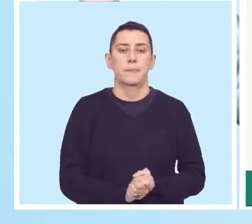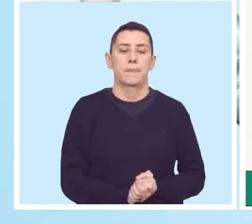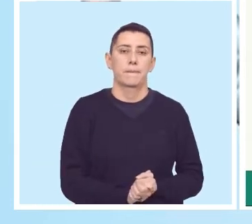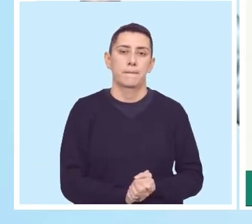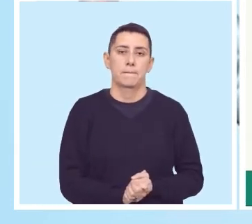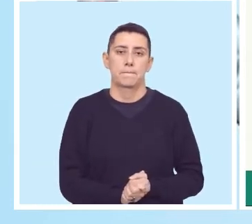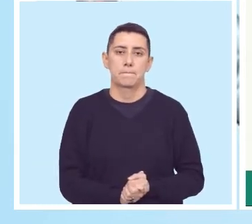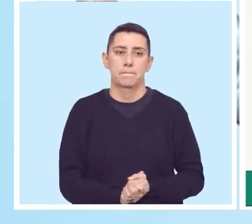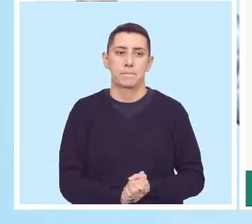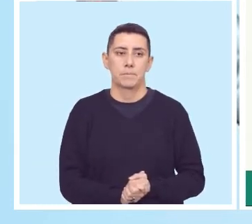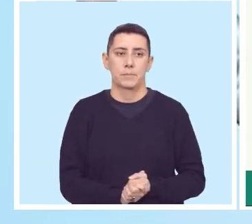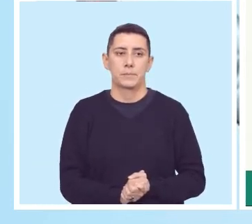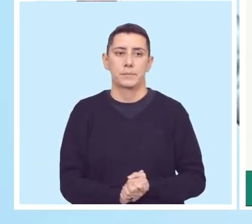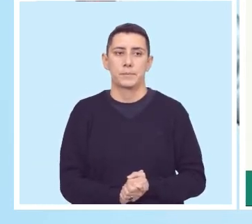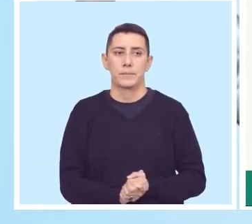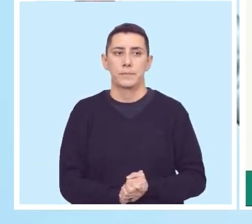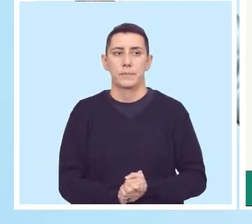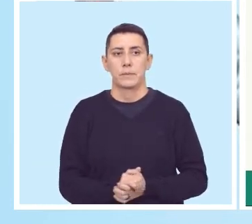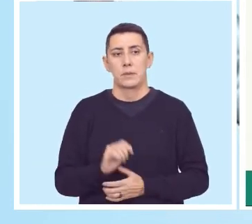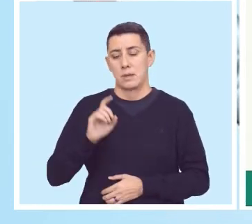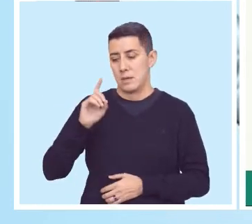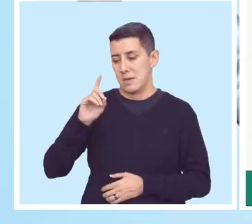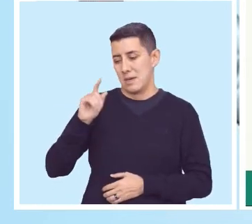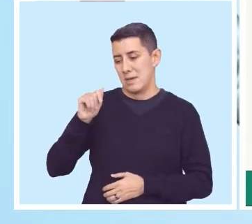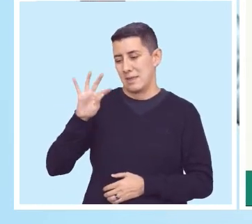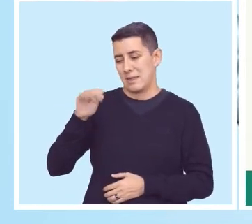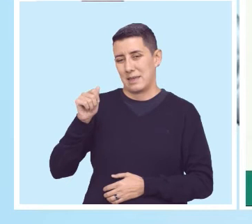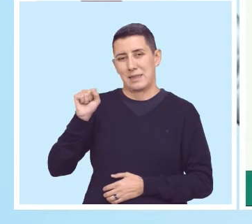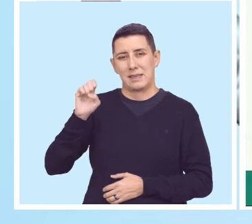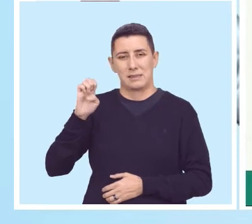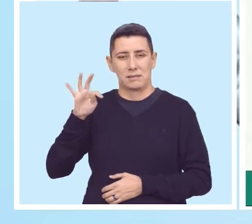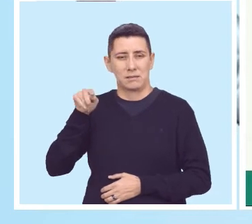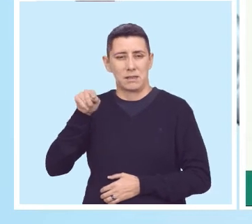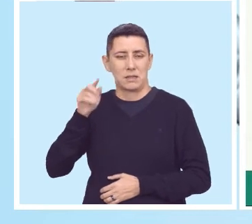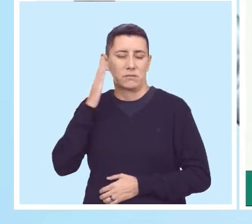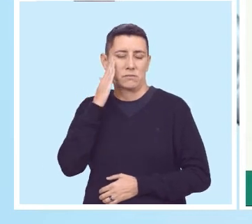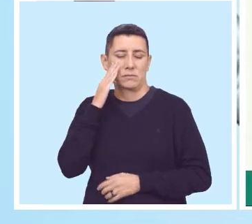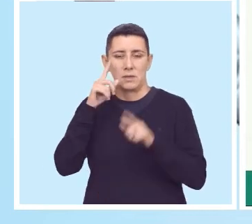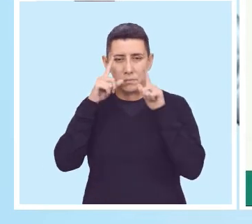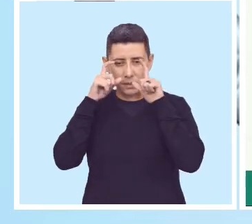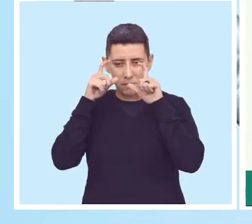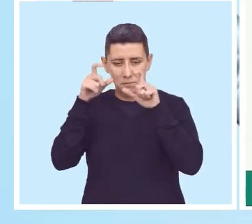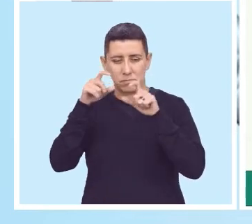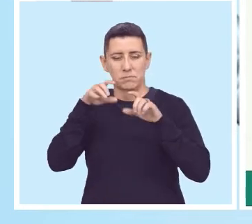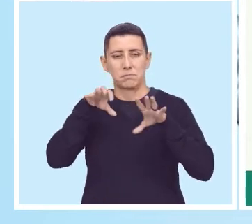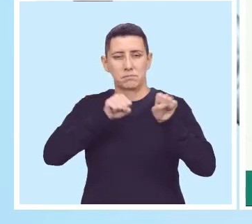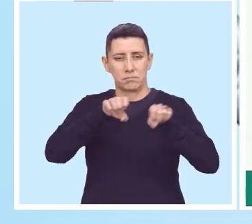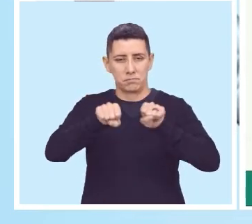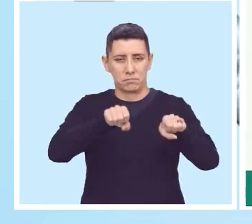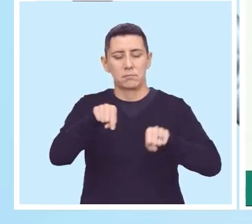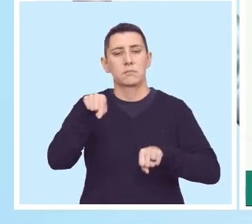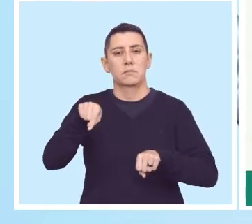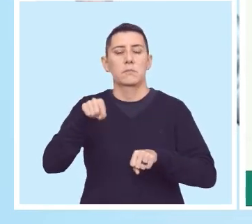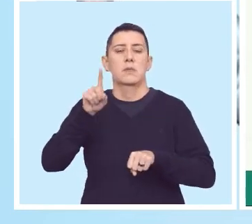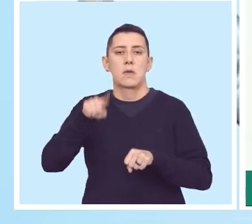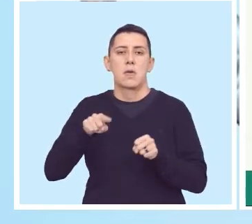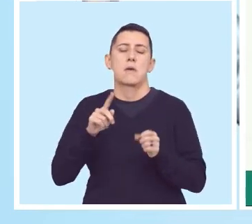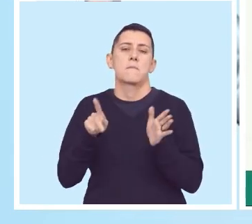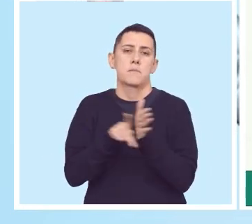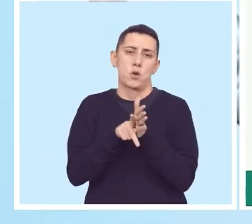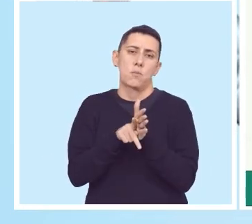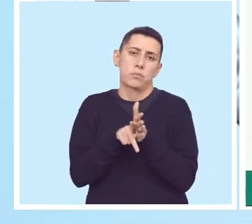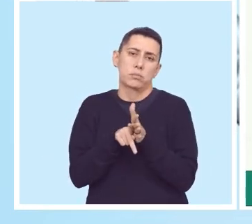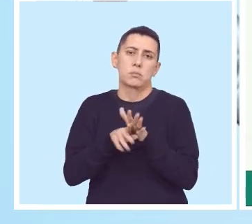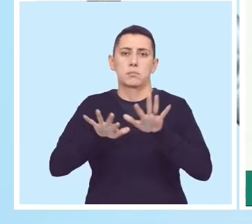O dataset de imagens que foi empregado é um dataset balanceado